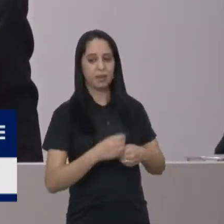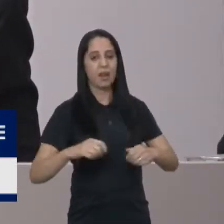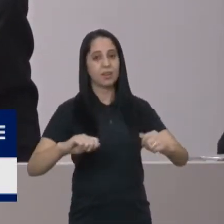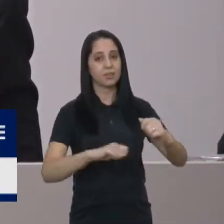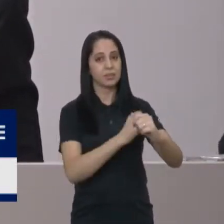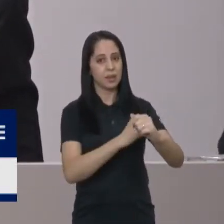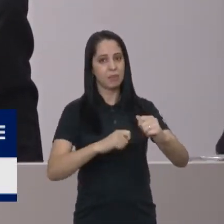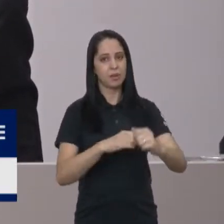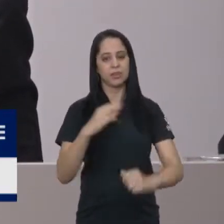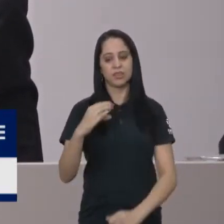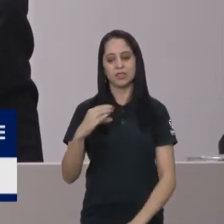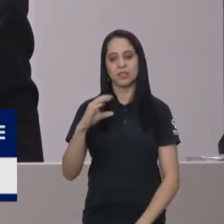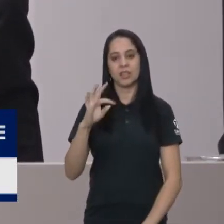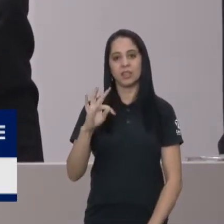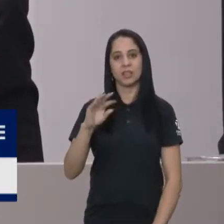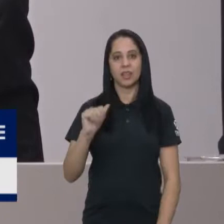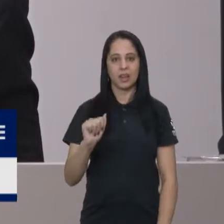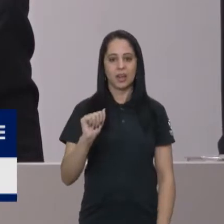CTA,